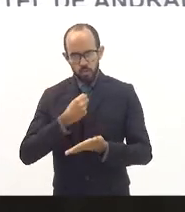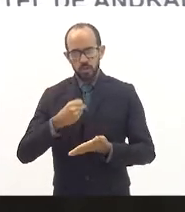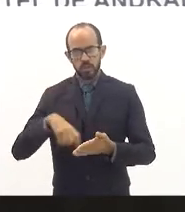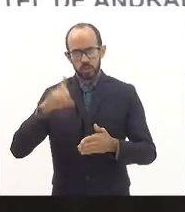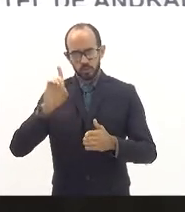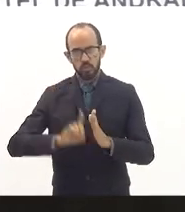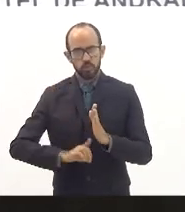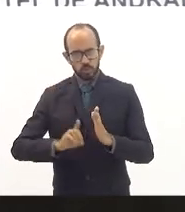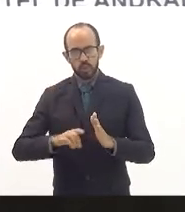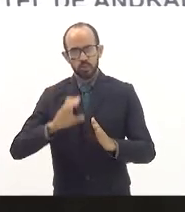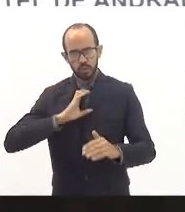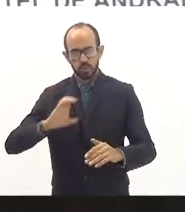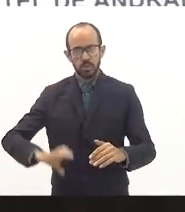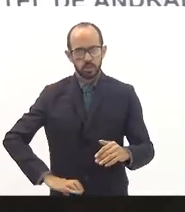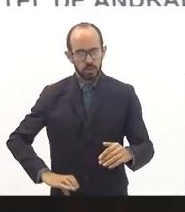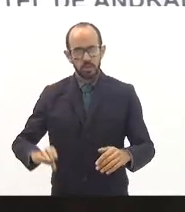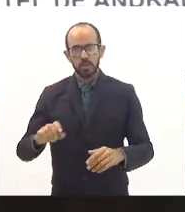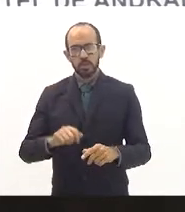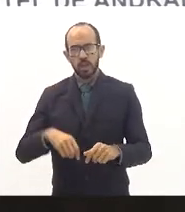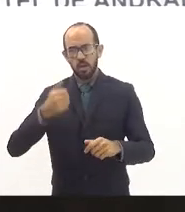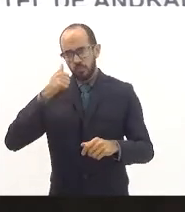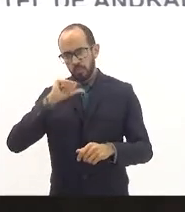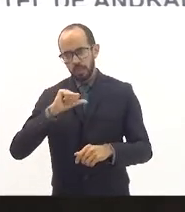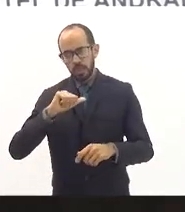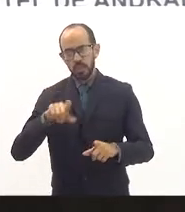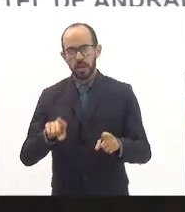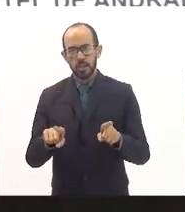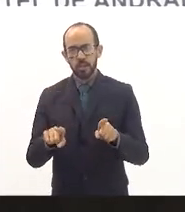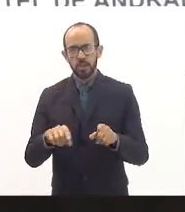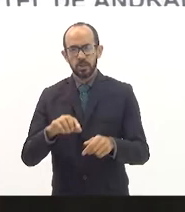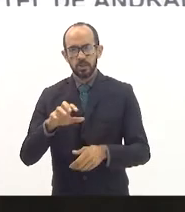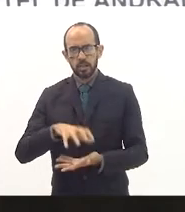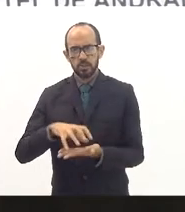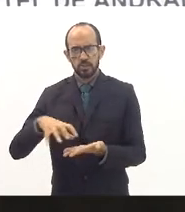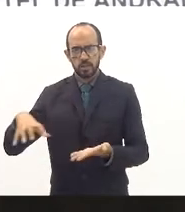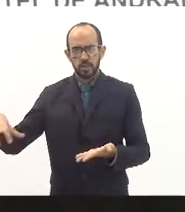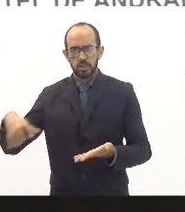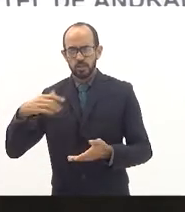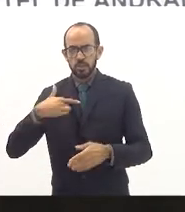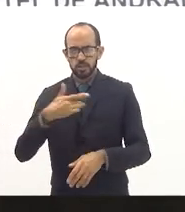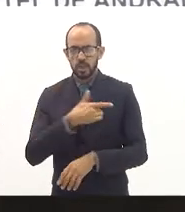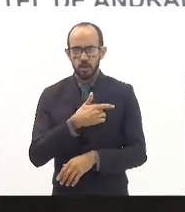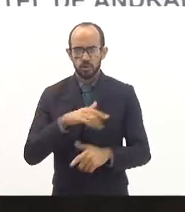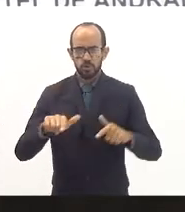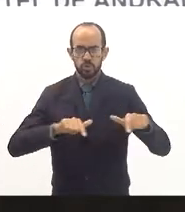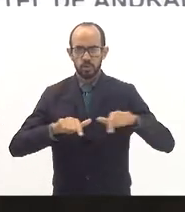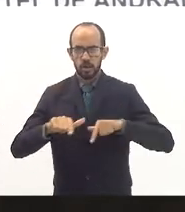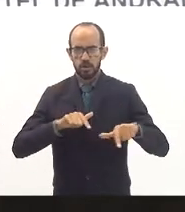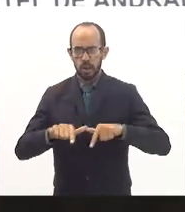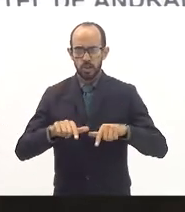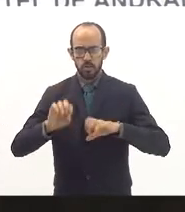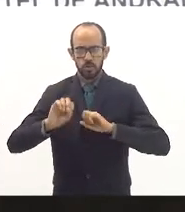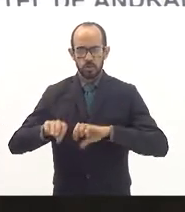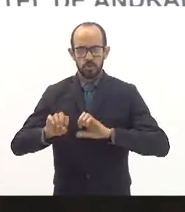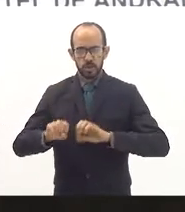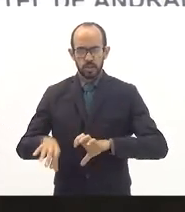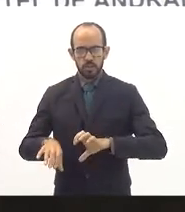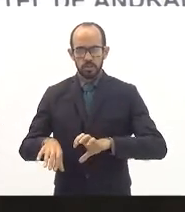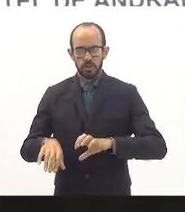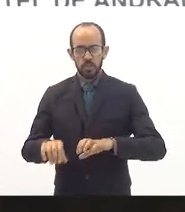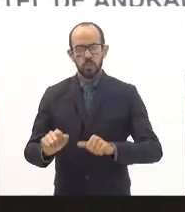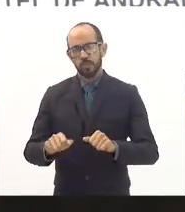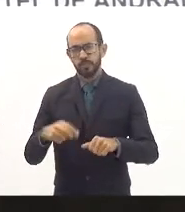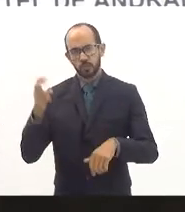da cidadania feminina nas áreas da saúde, trabalho, educação,